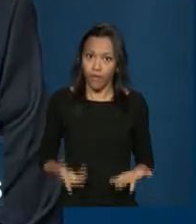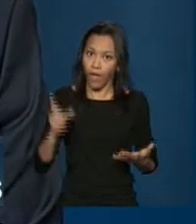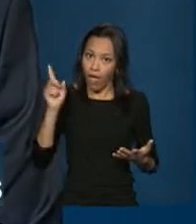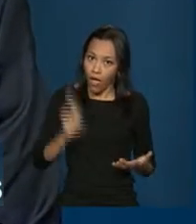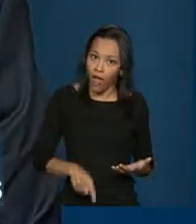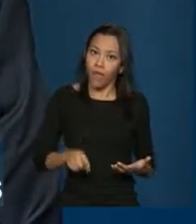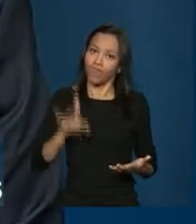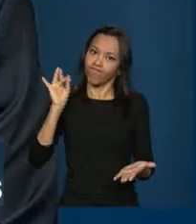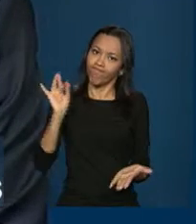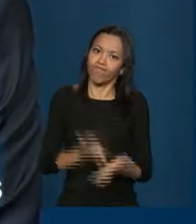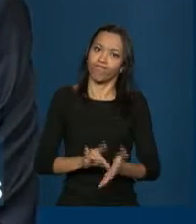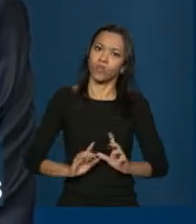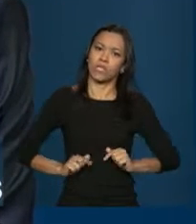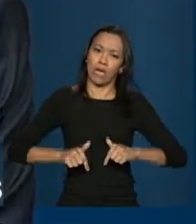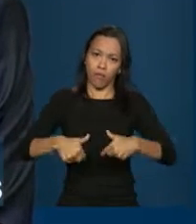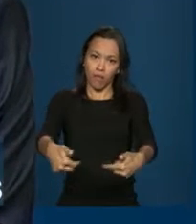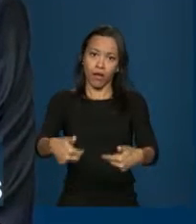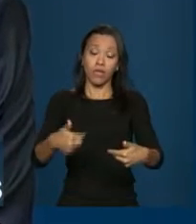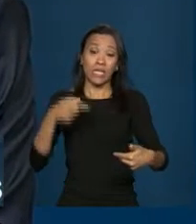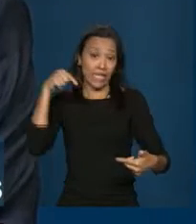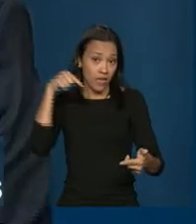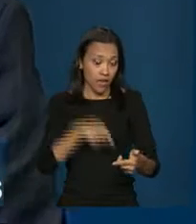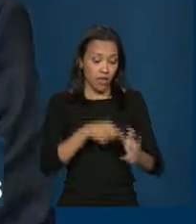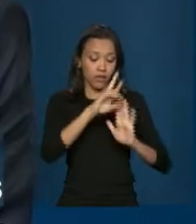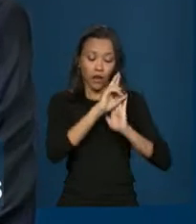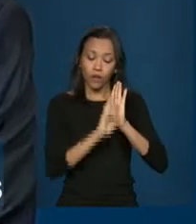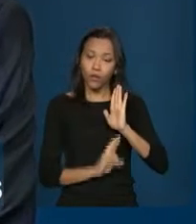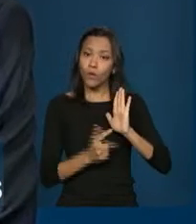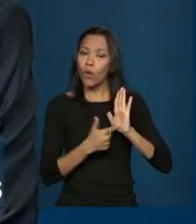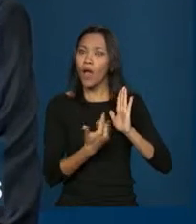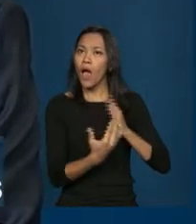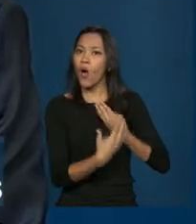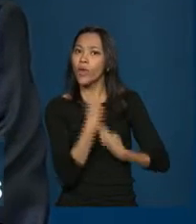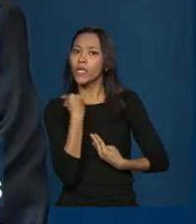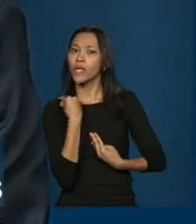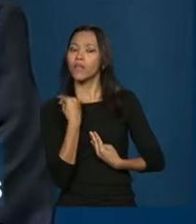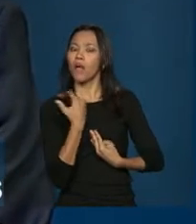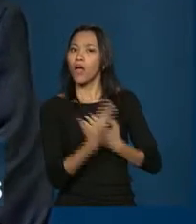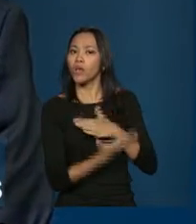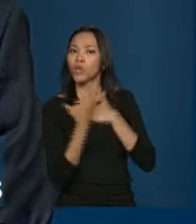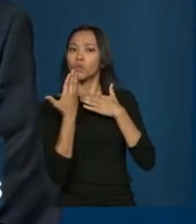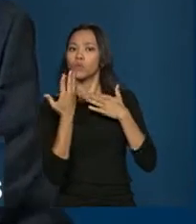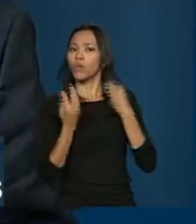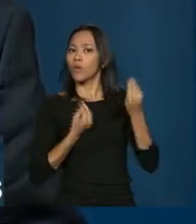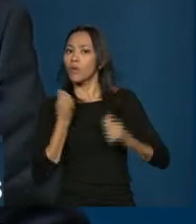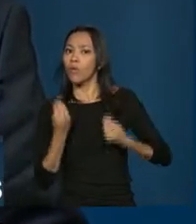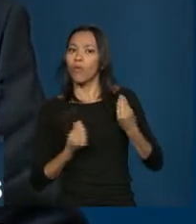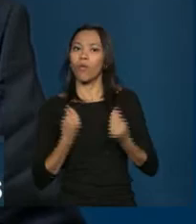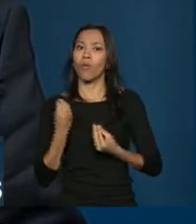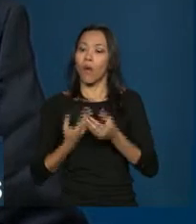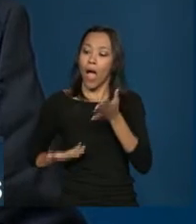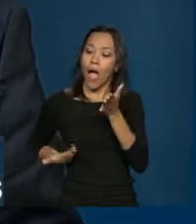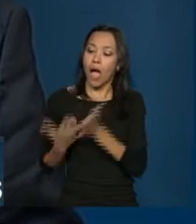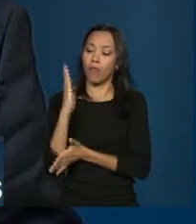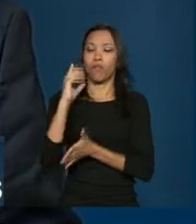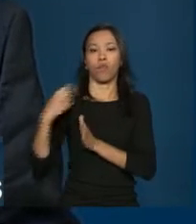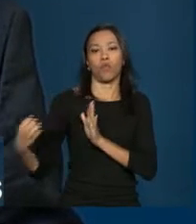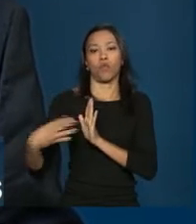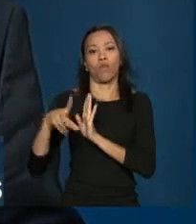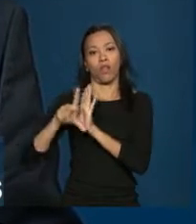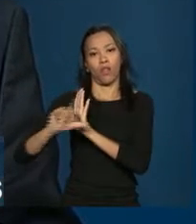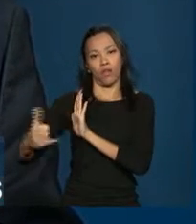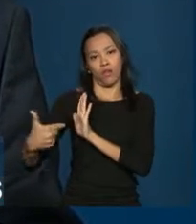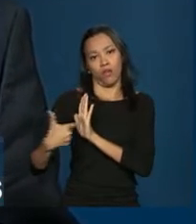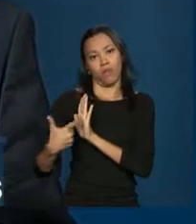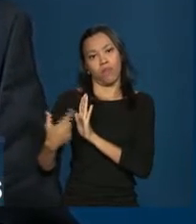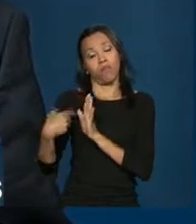bem concreto que é necessário e que este relatório nos conduz como desafio é a aprovação de uma nova